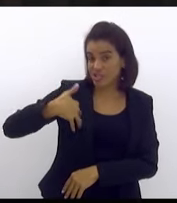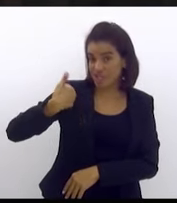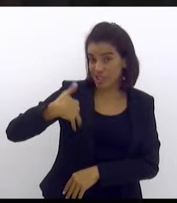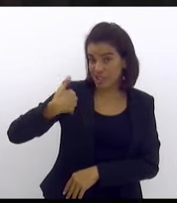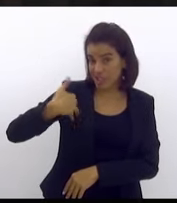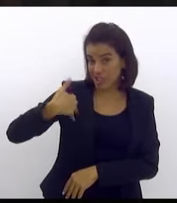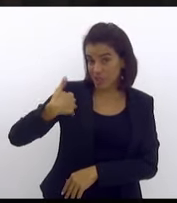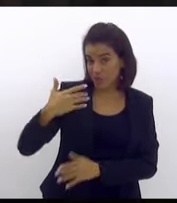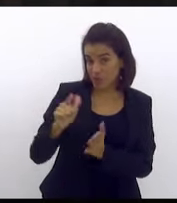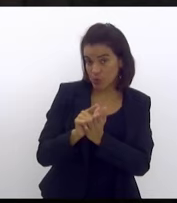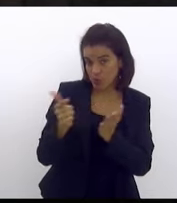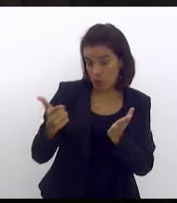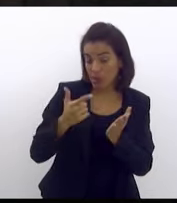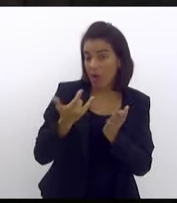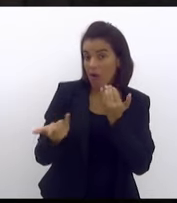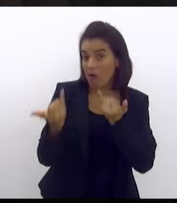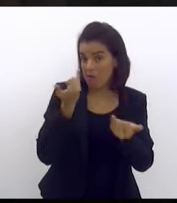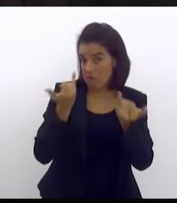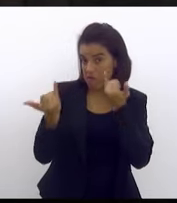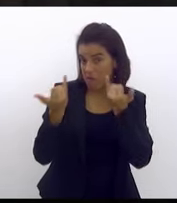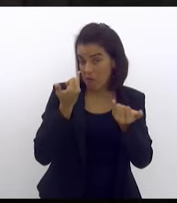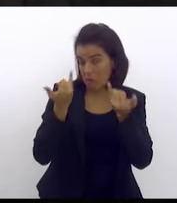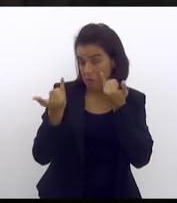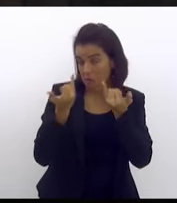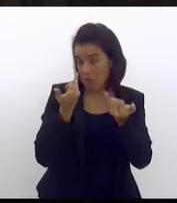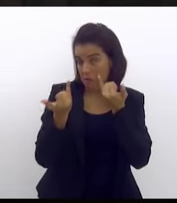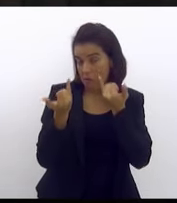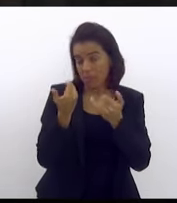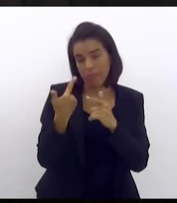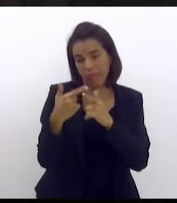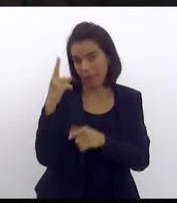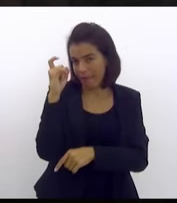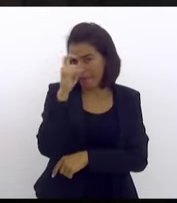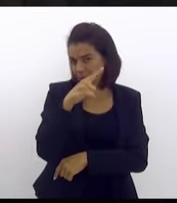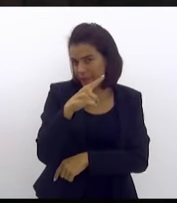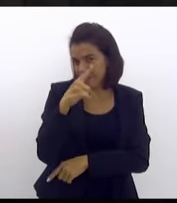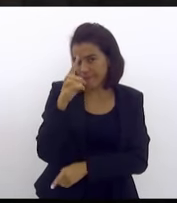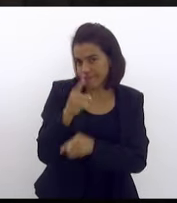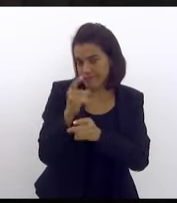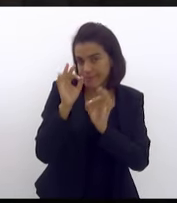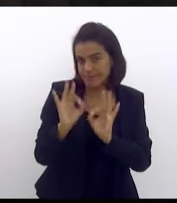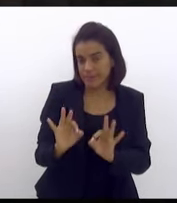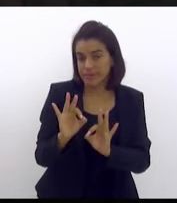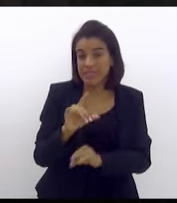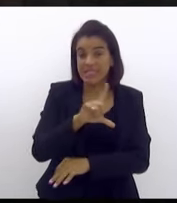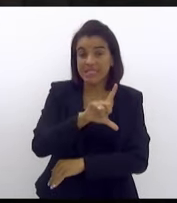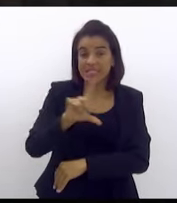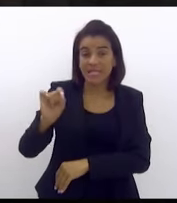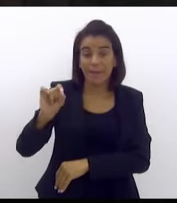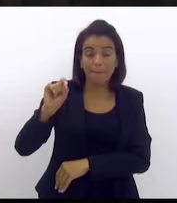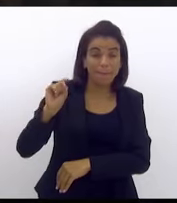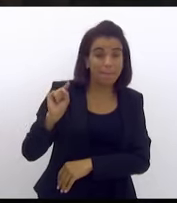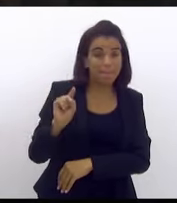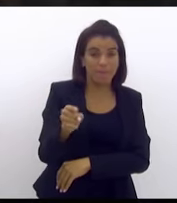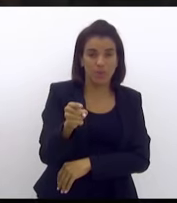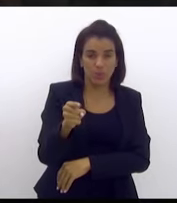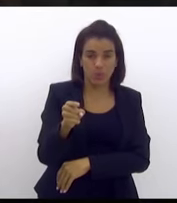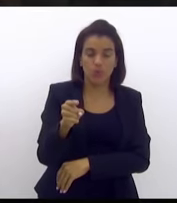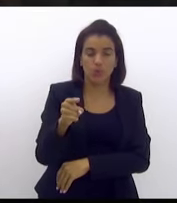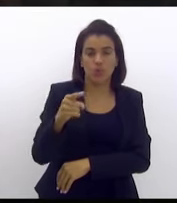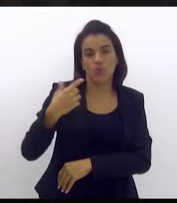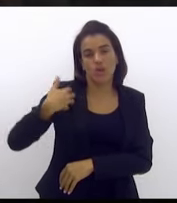os jornais, porque esse censo é difícil de fazer, 100 mil argentinos. Né?